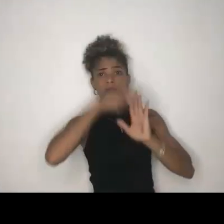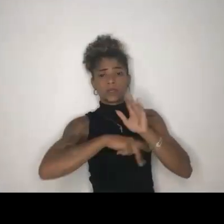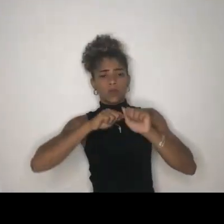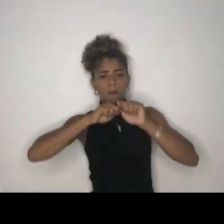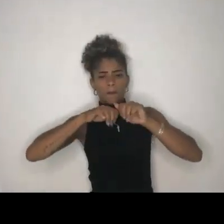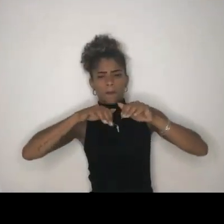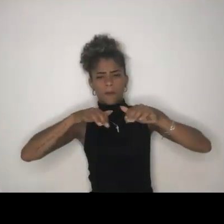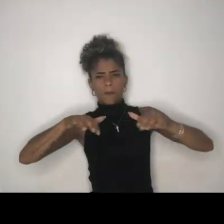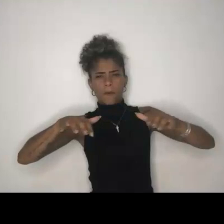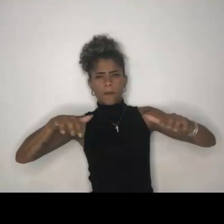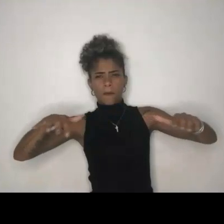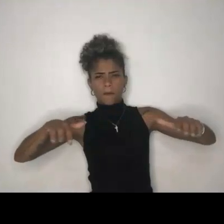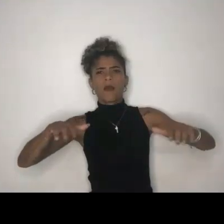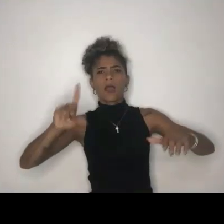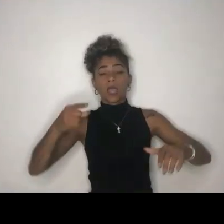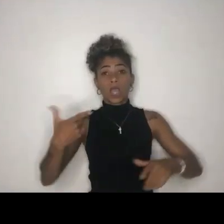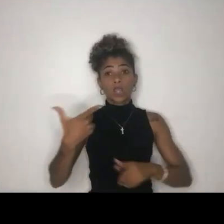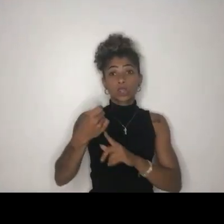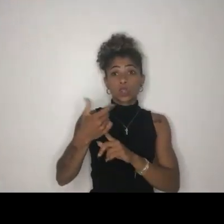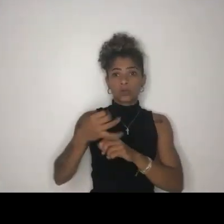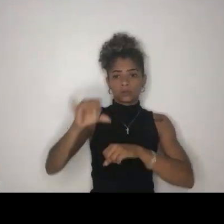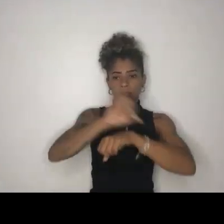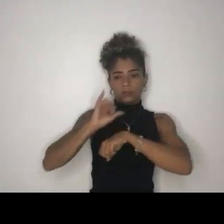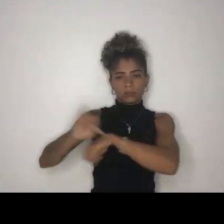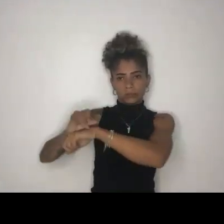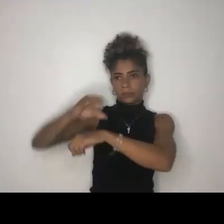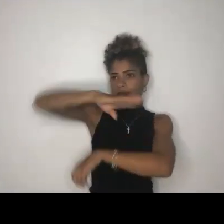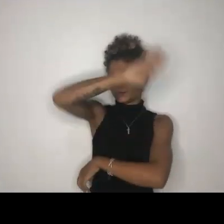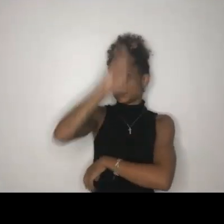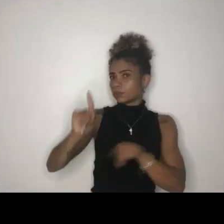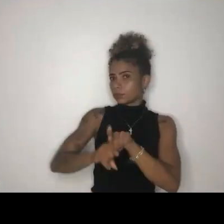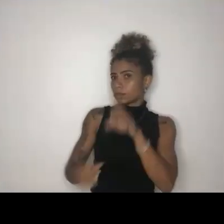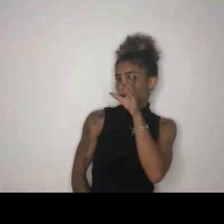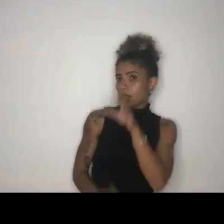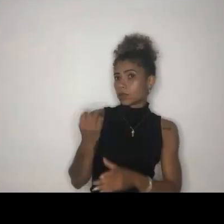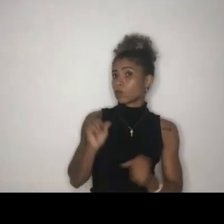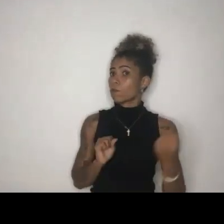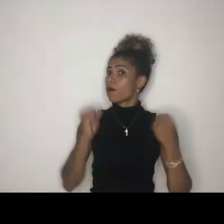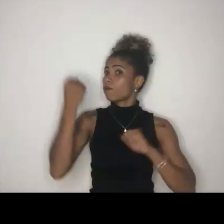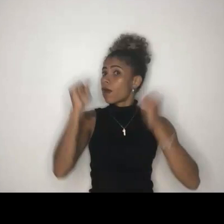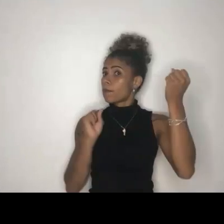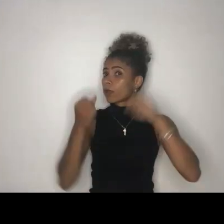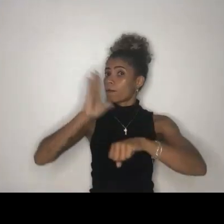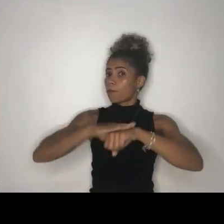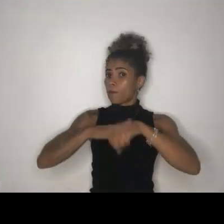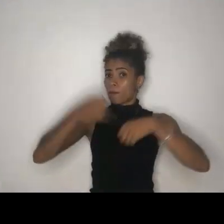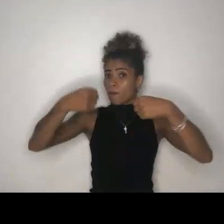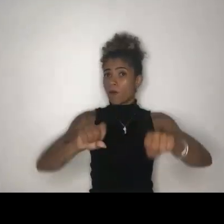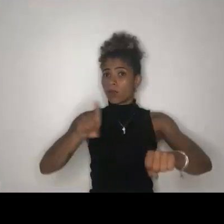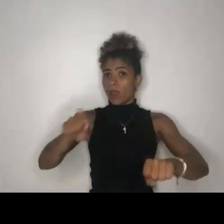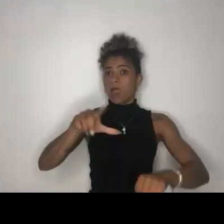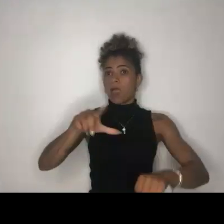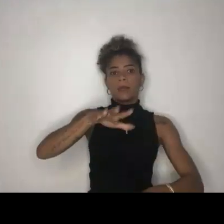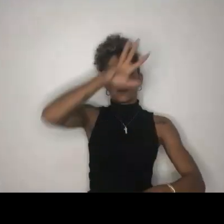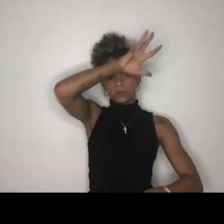em 12 capitais do Brasil que incluía também a construção de uma fábrica de motos em Manaus na Zona Franca